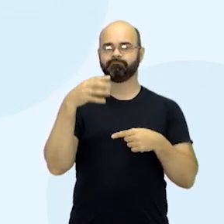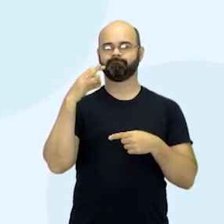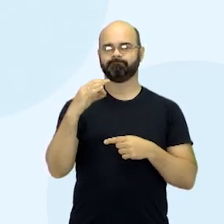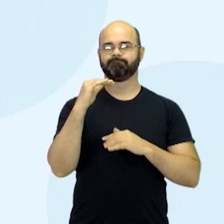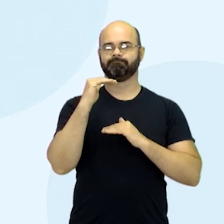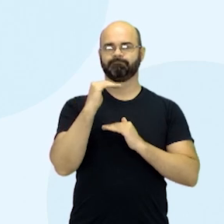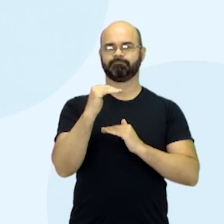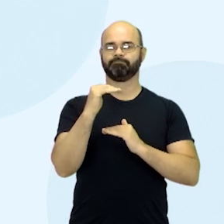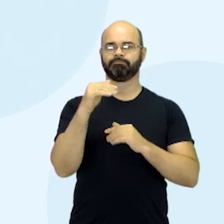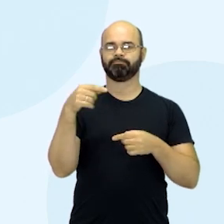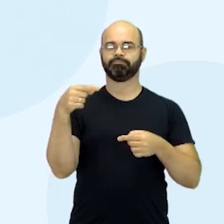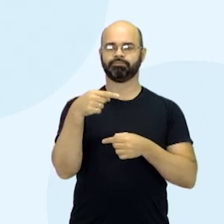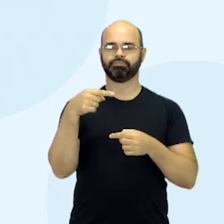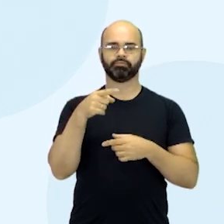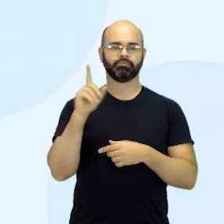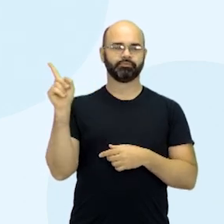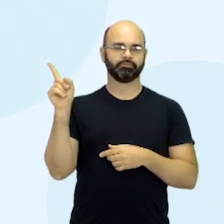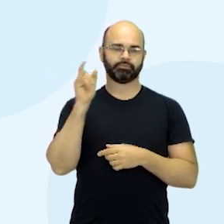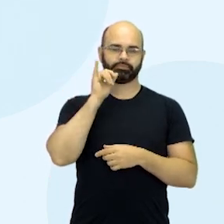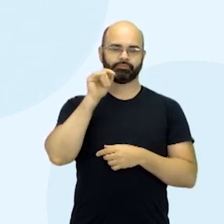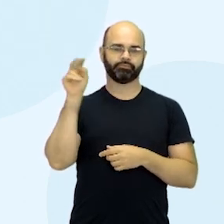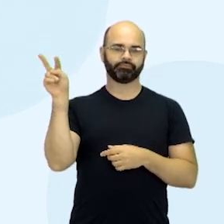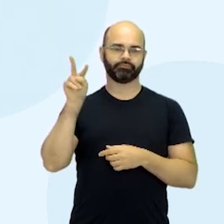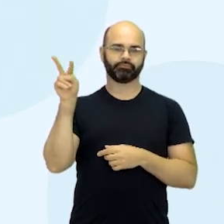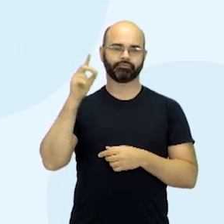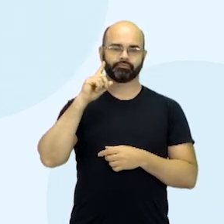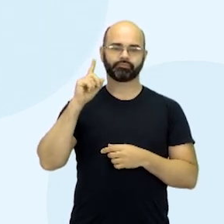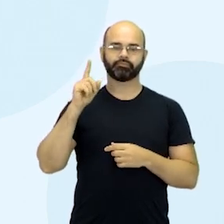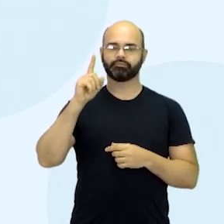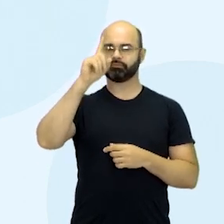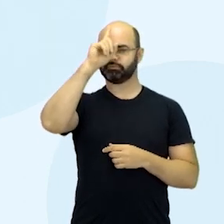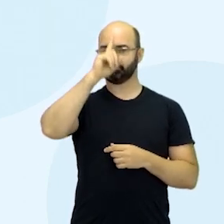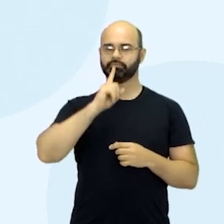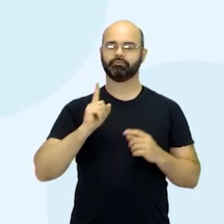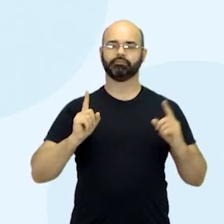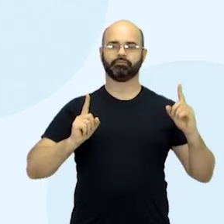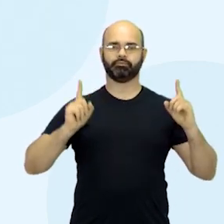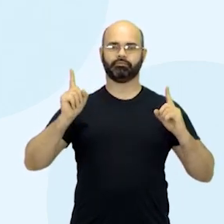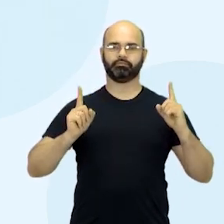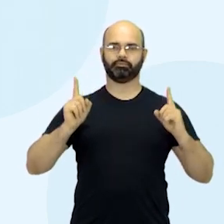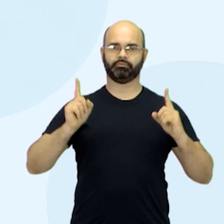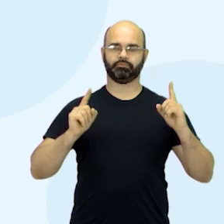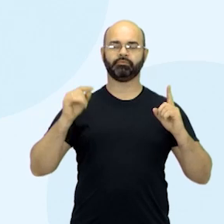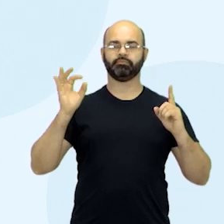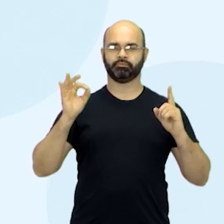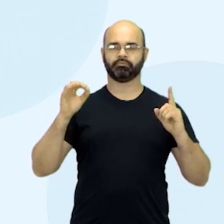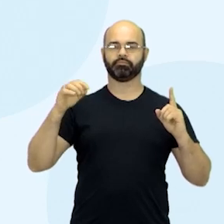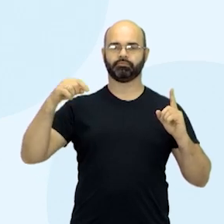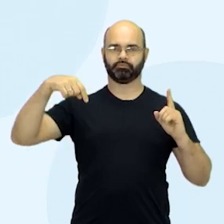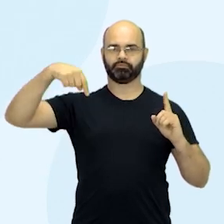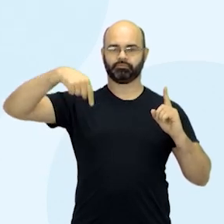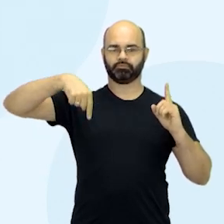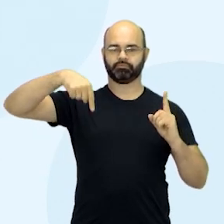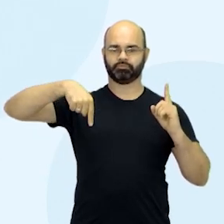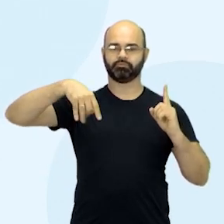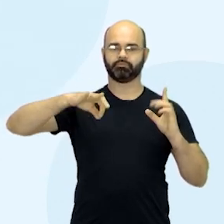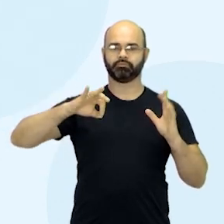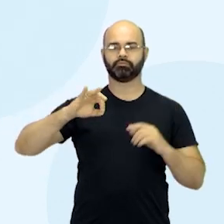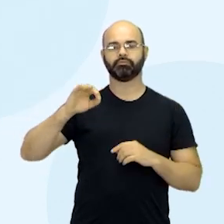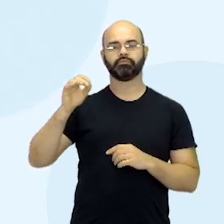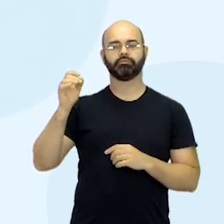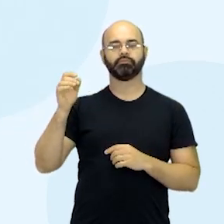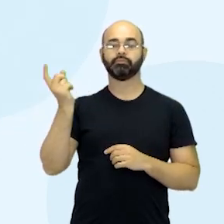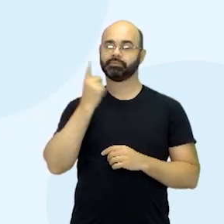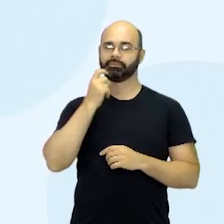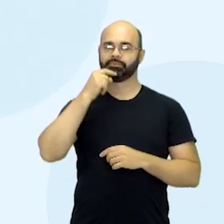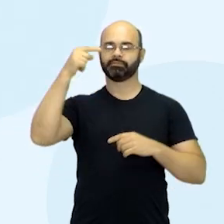que são, nesse caso, nesses 2 aqui, ó, no amarelinho, é o da direita e o da esquerda. Sim. Né? E nesse vermelhinho é o de cima e